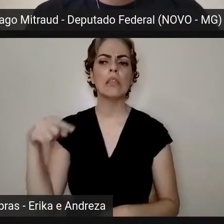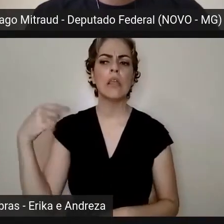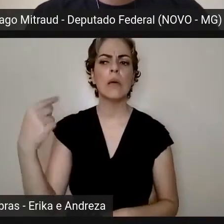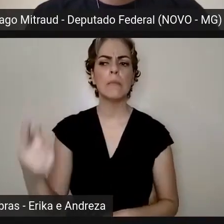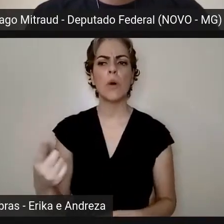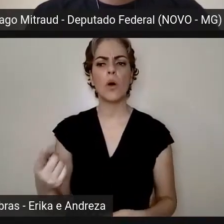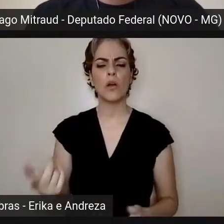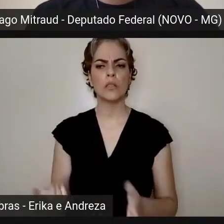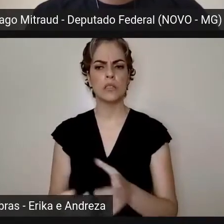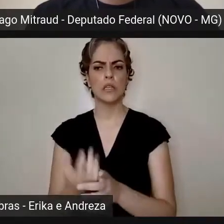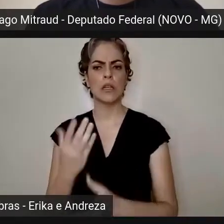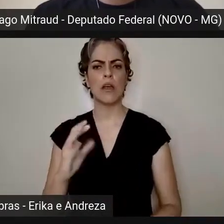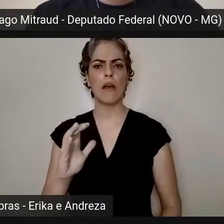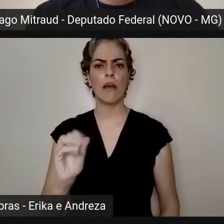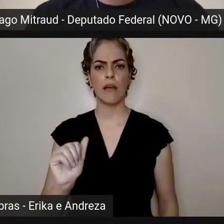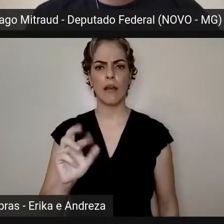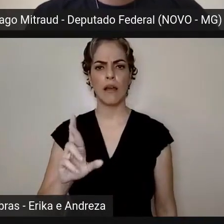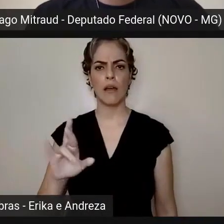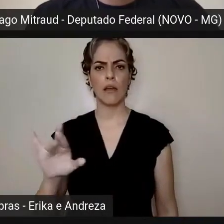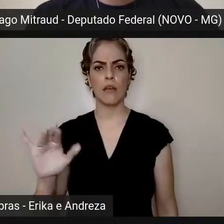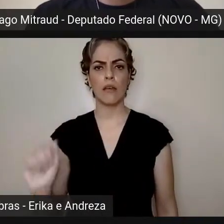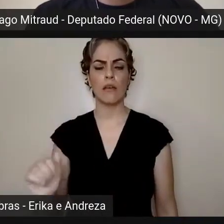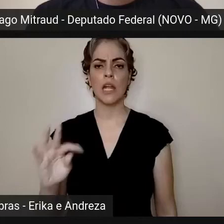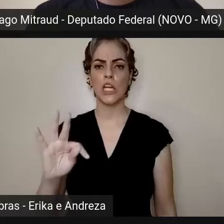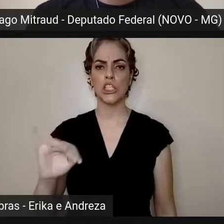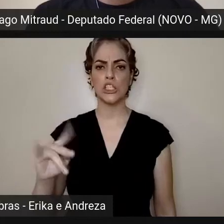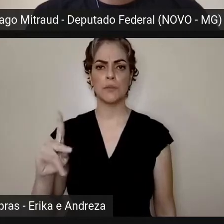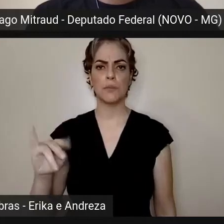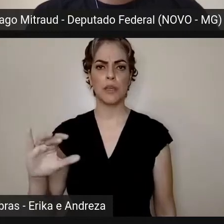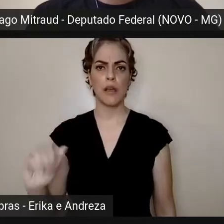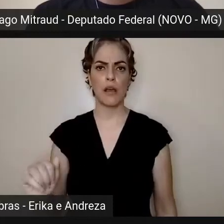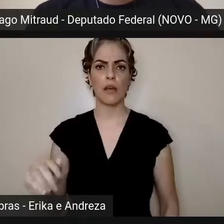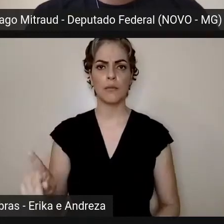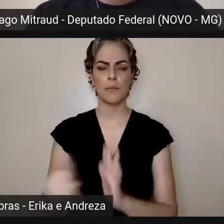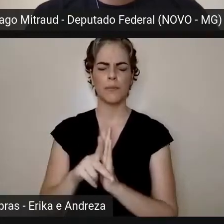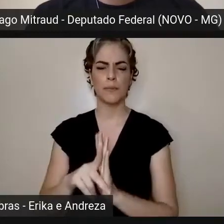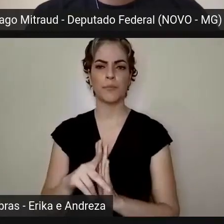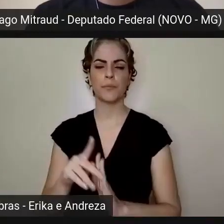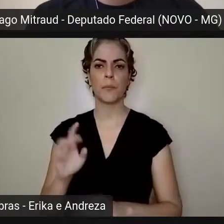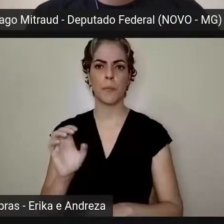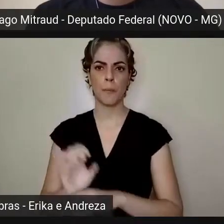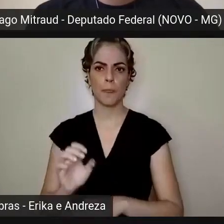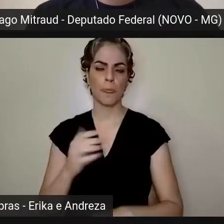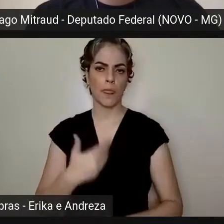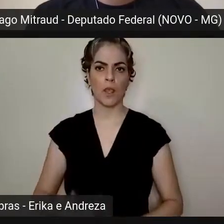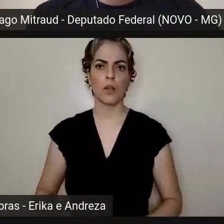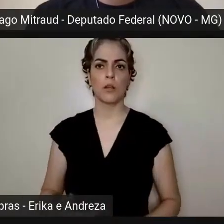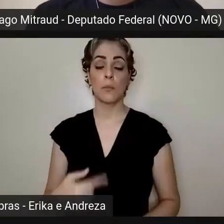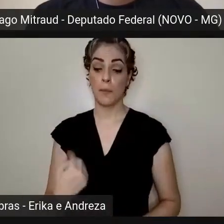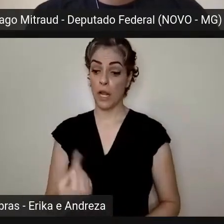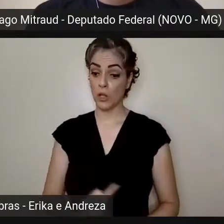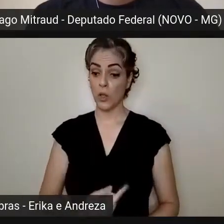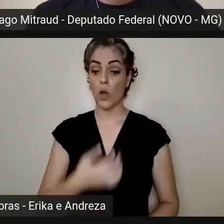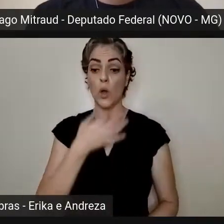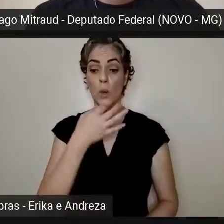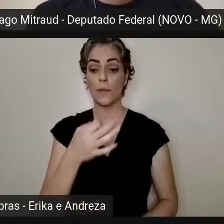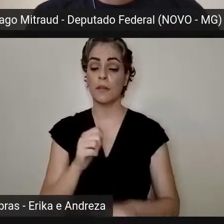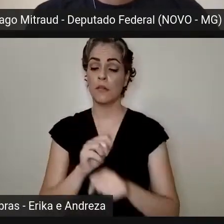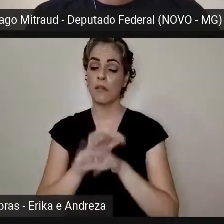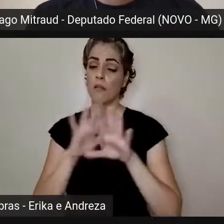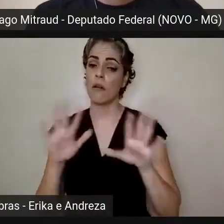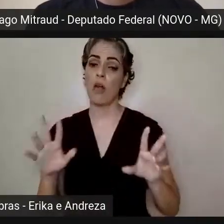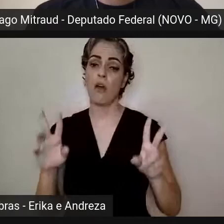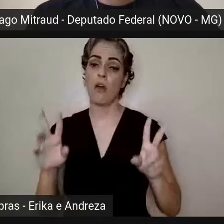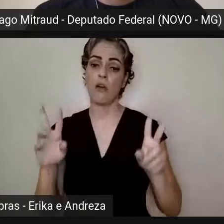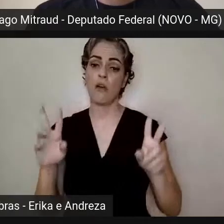Estado, né? Então, para nós da Servir Brasil, a posição é clara e nítida sobre estabilidade.